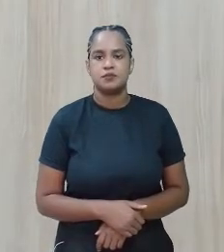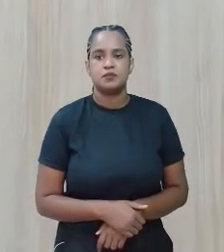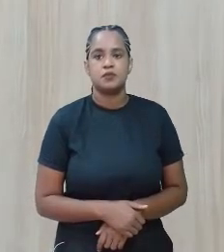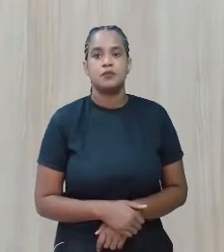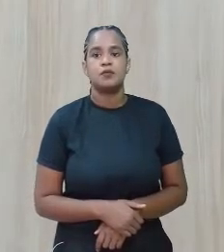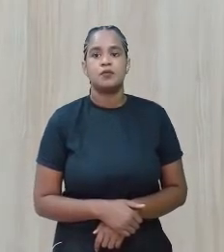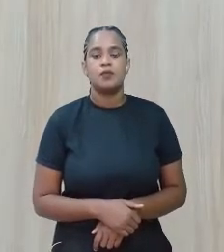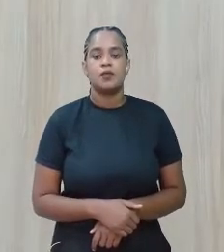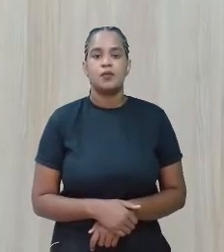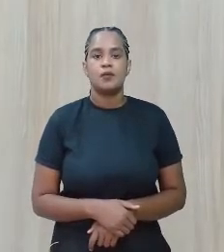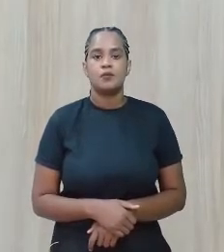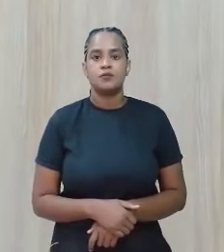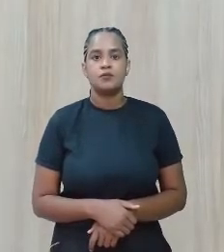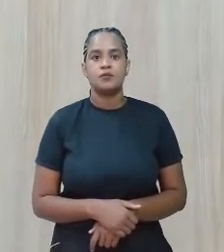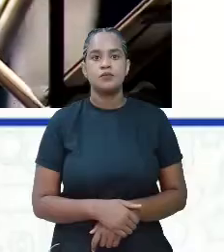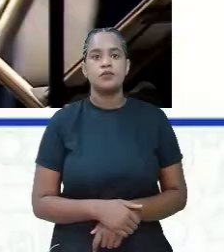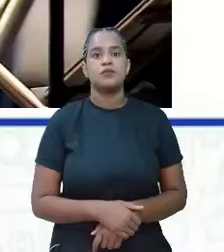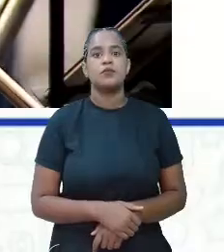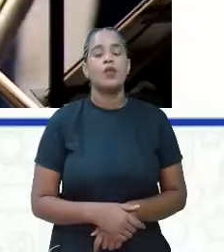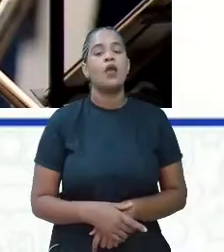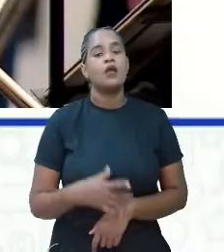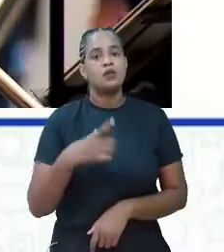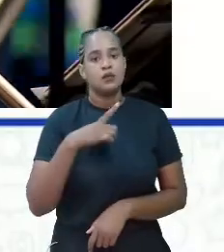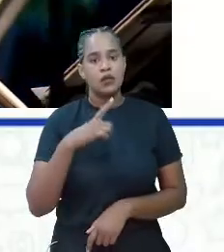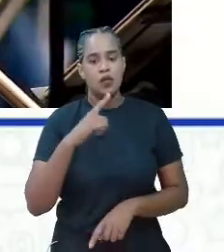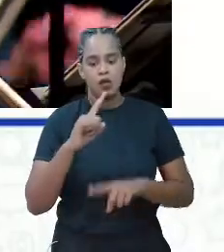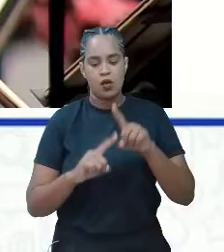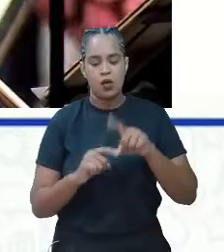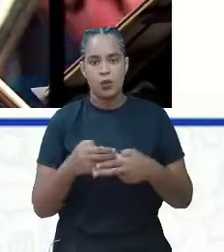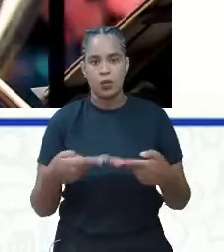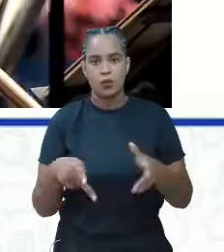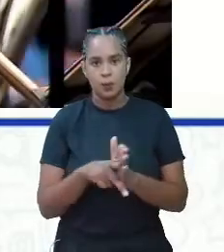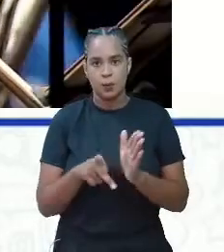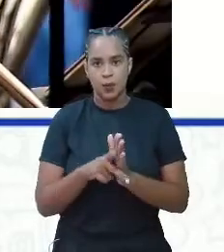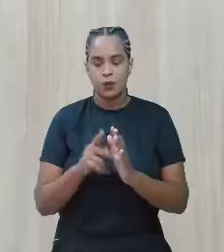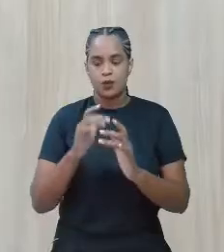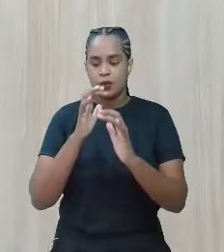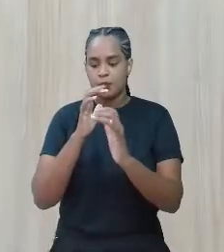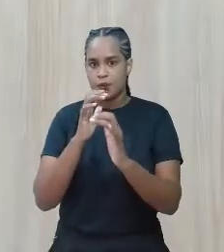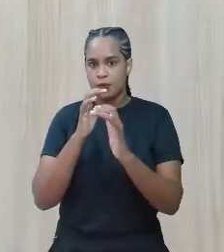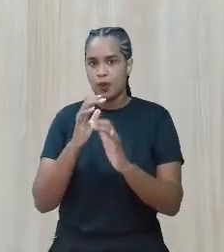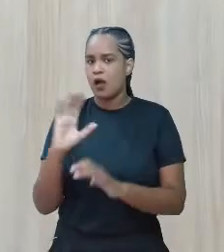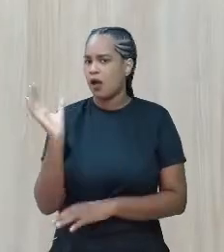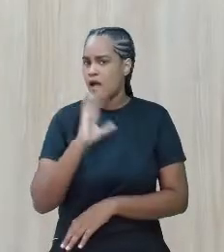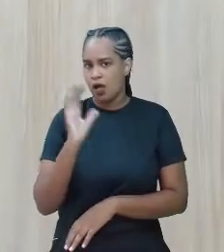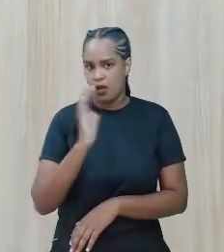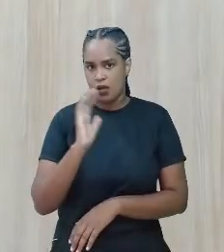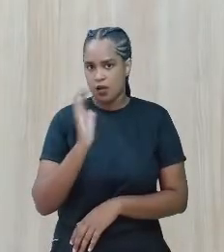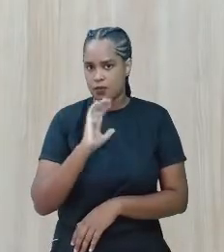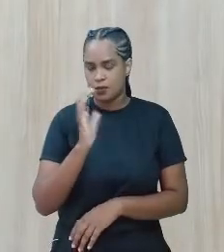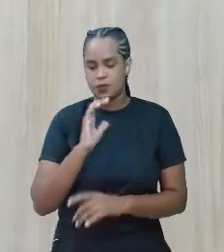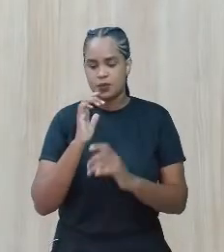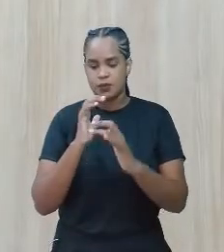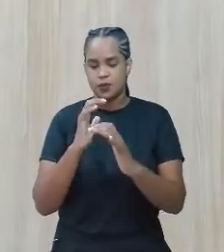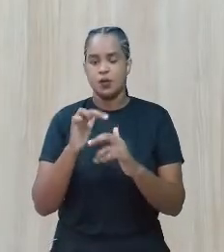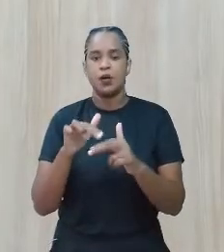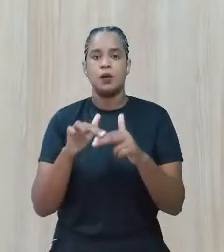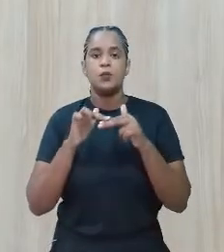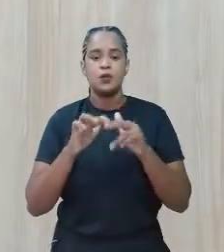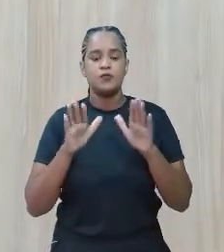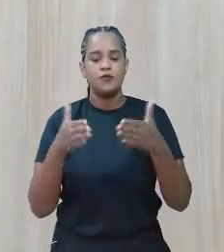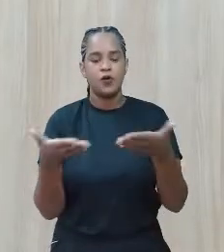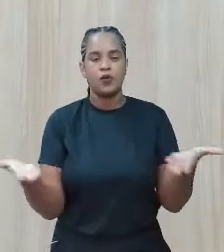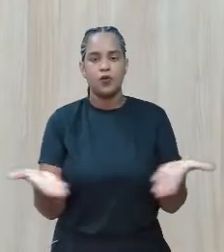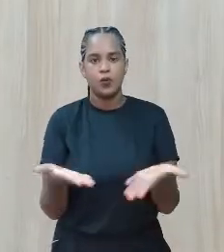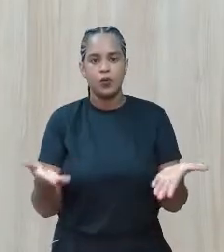seguindo, né? Porque a gente tem ainda que ver os instrumentos de sopro. Como eu disse a vocês, a gente vai ver rapidamente os sopros, porque o foco